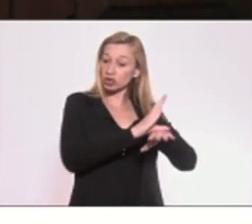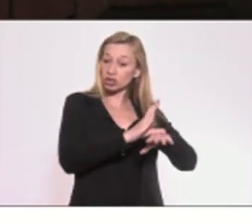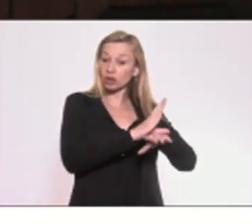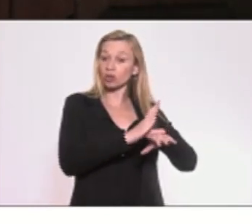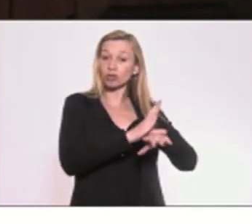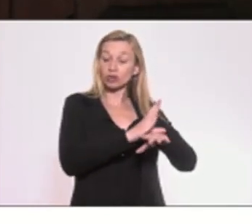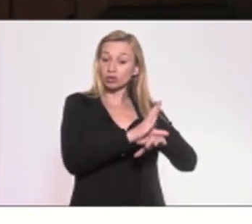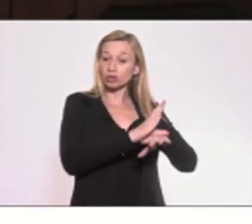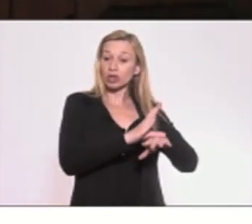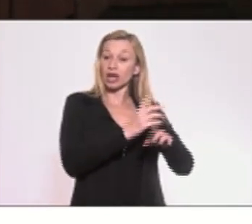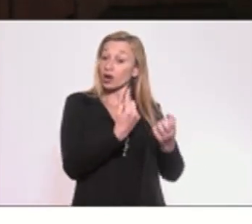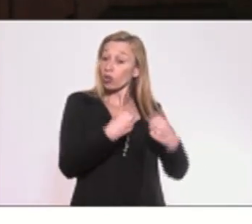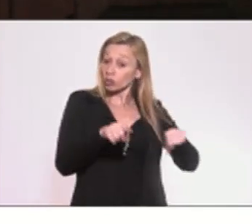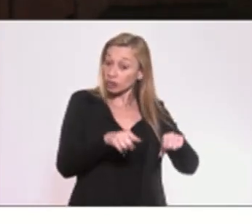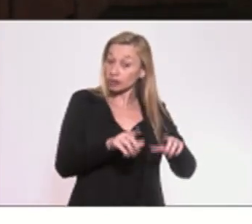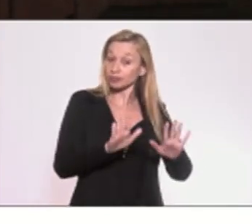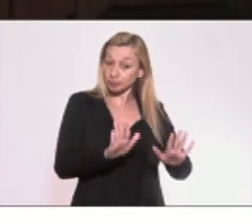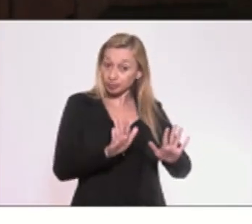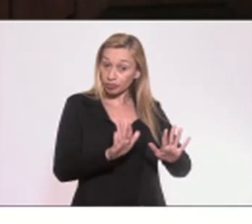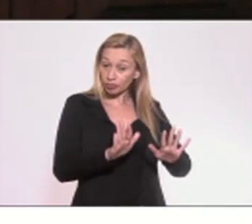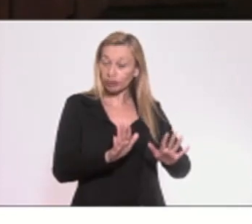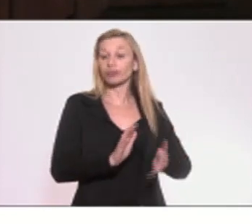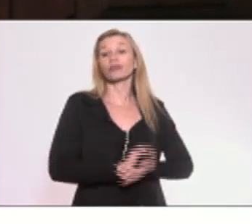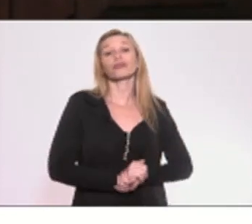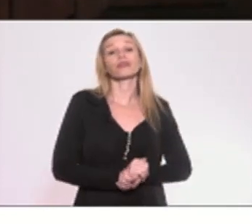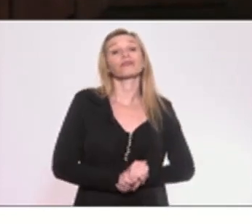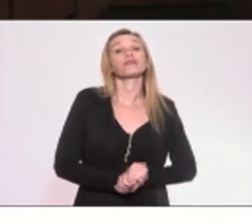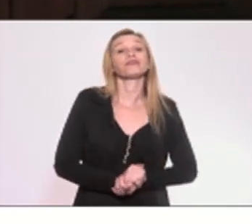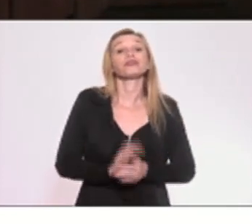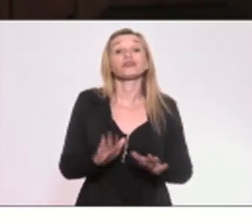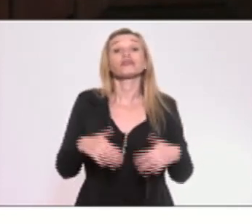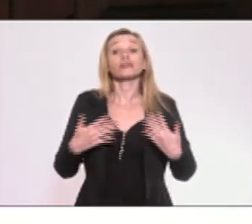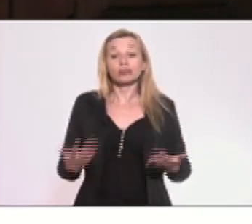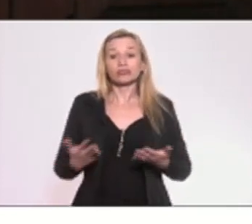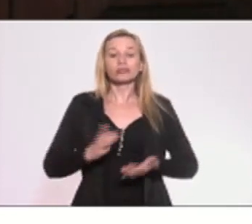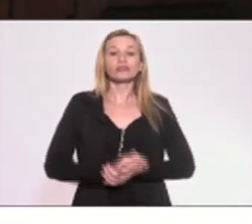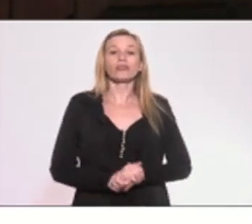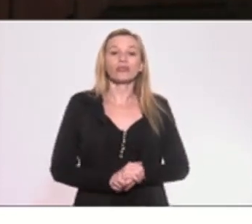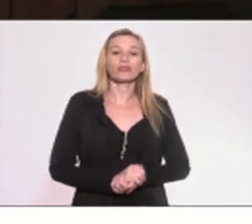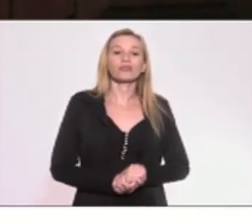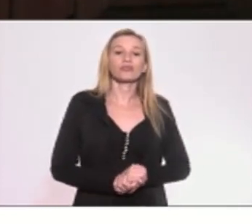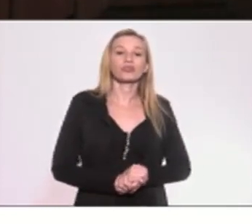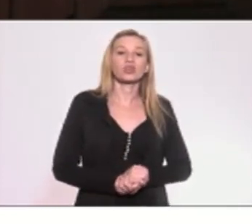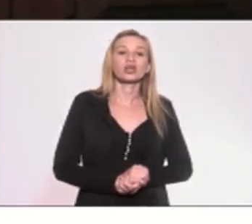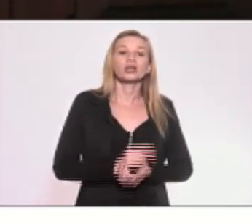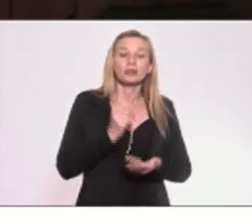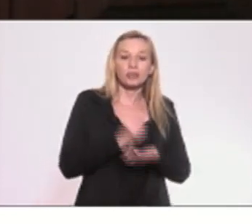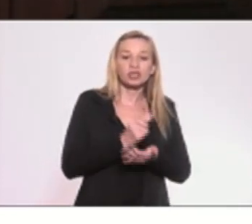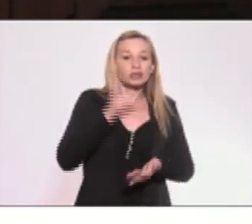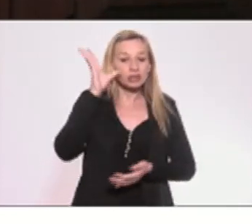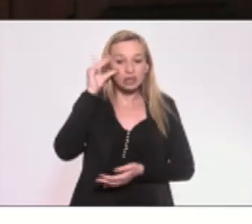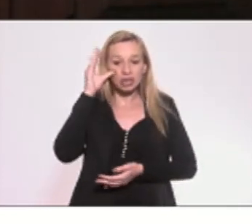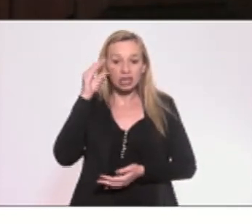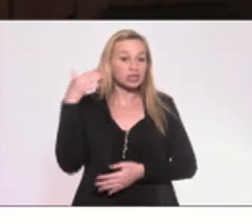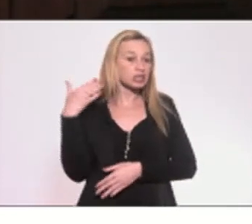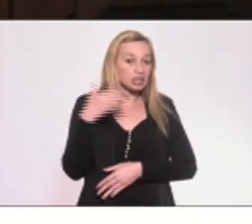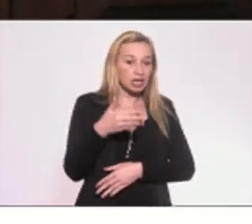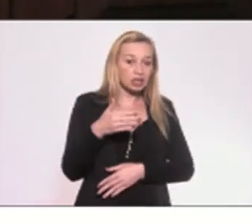o rito constitucional. Então, dessa forma, mesmo tendo interesse direto,